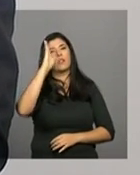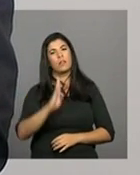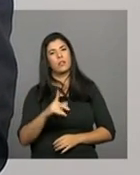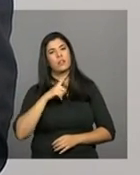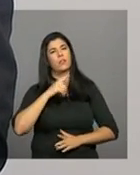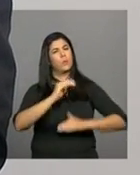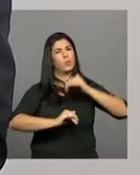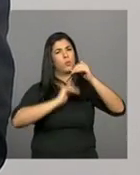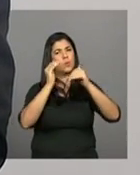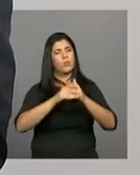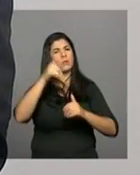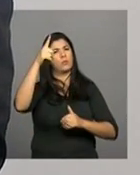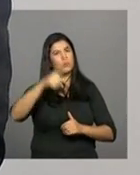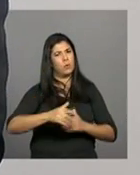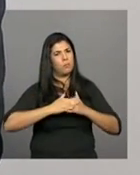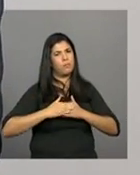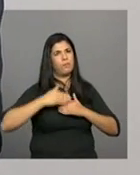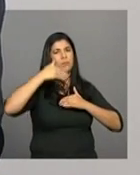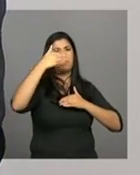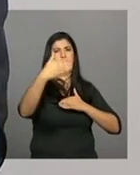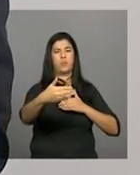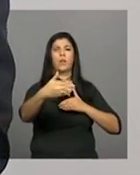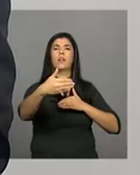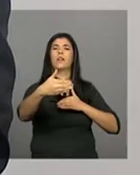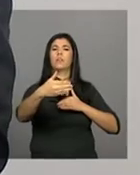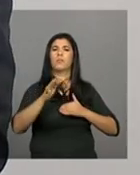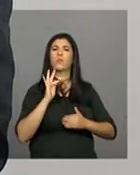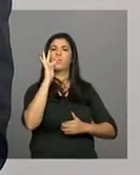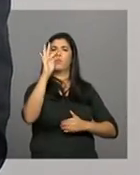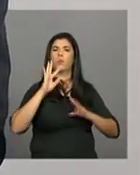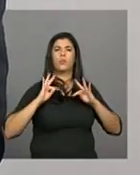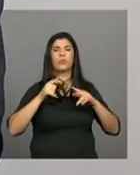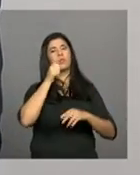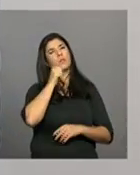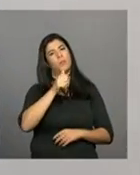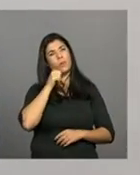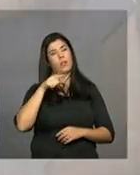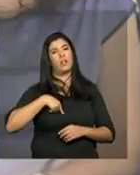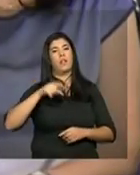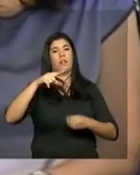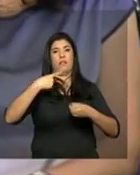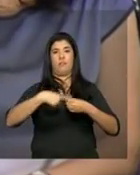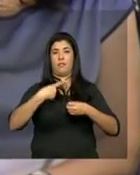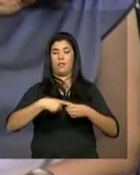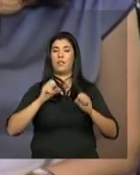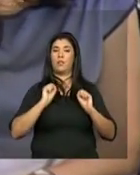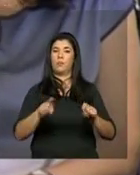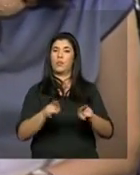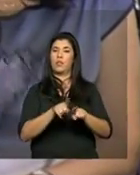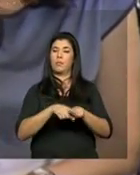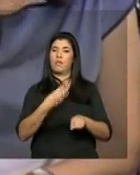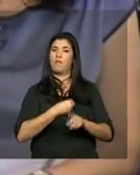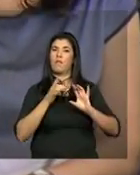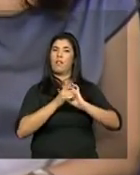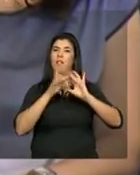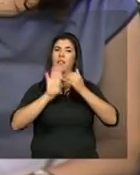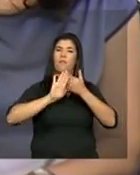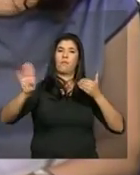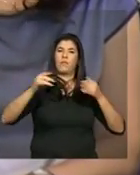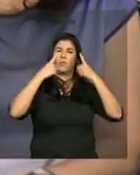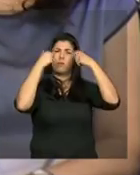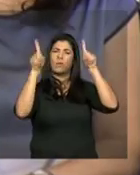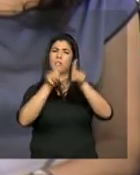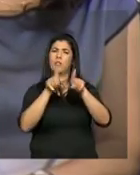avançamos mais um grande passo para que um dia todas as mulheres da nossa terra possam viver livres de violência